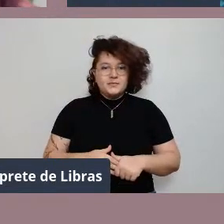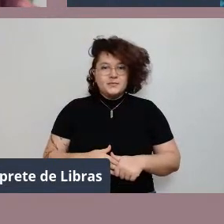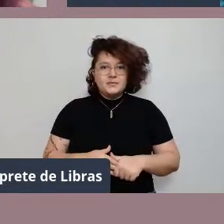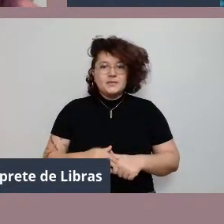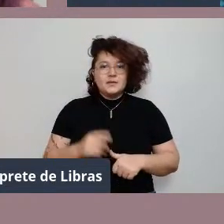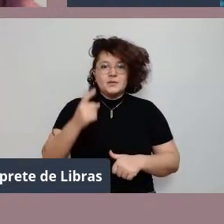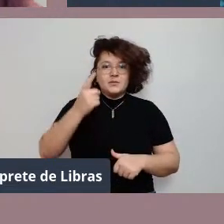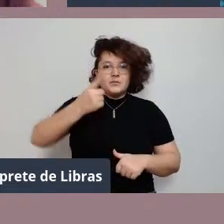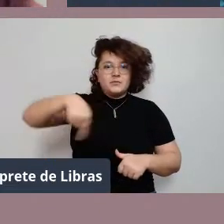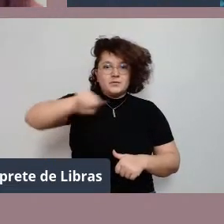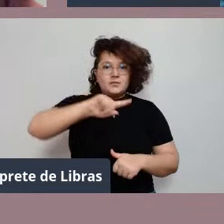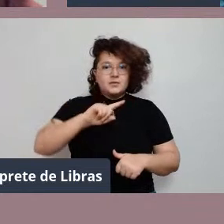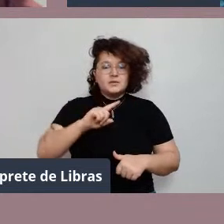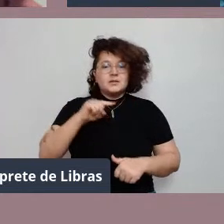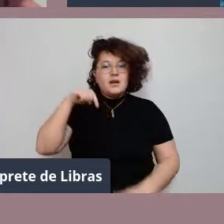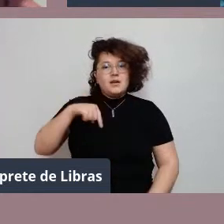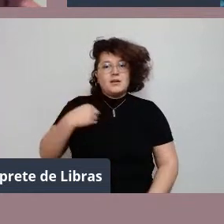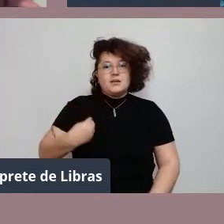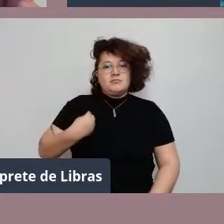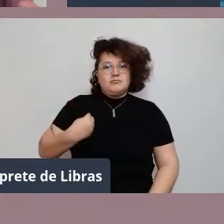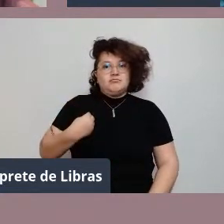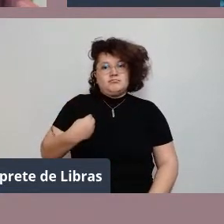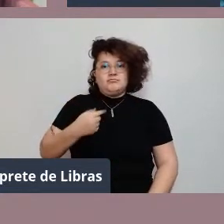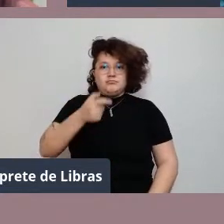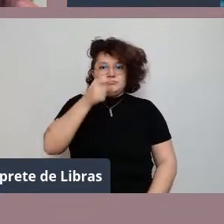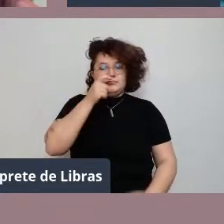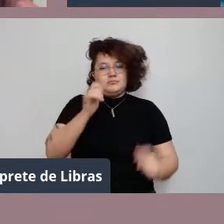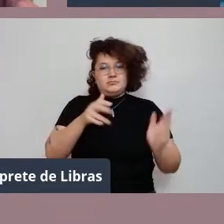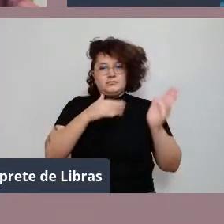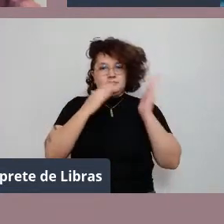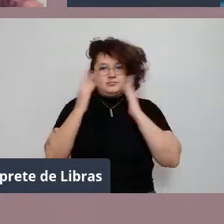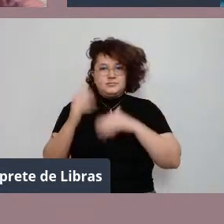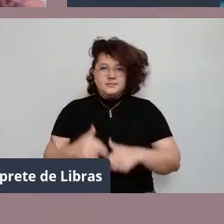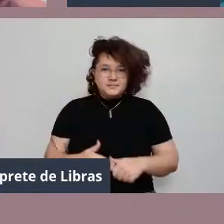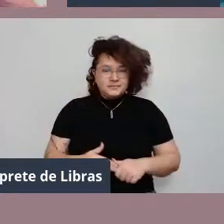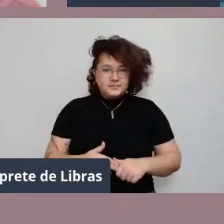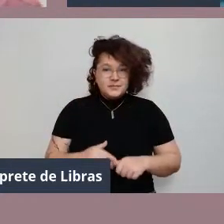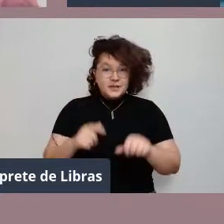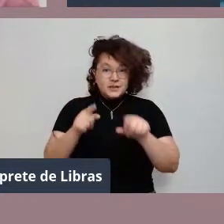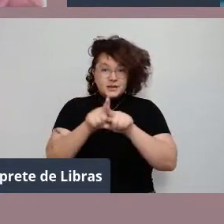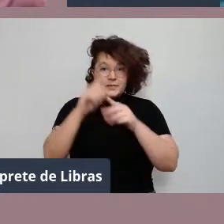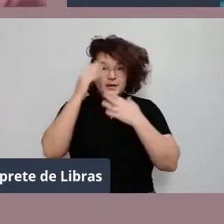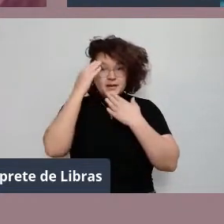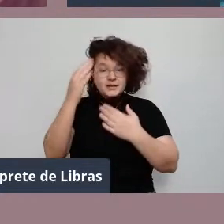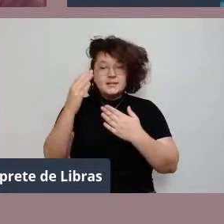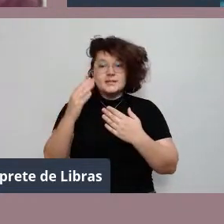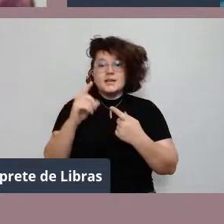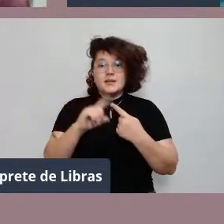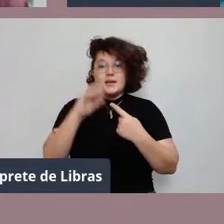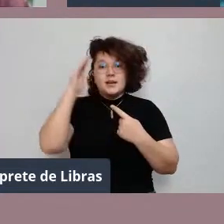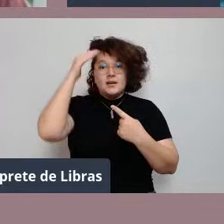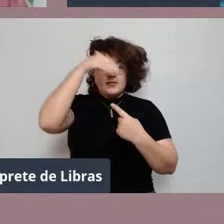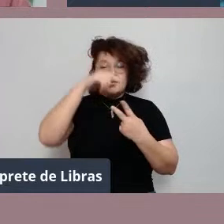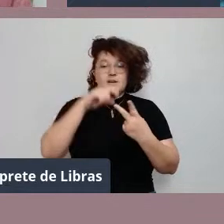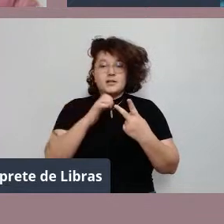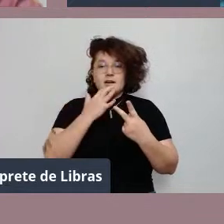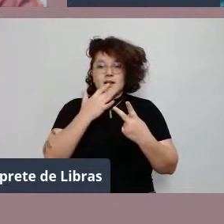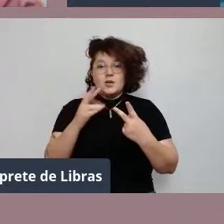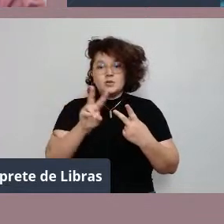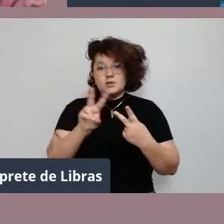vocês que estiveram nos assistindo hoje. Queria agradecer a Vânia e a Cláudia, nossas intérpretes de